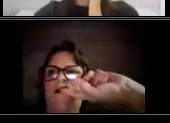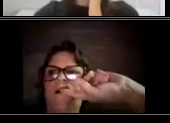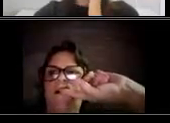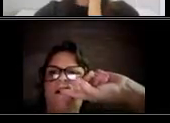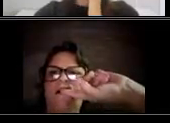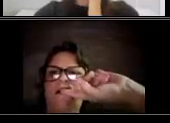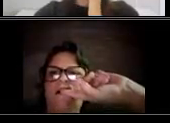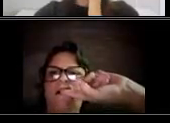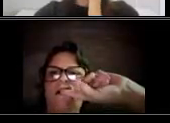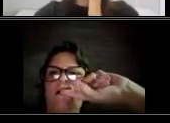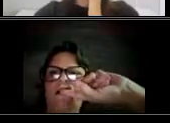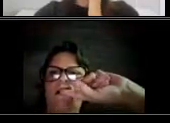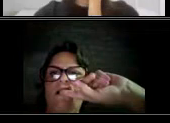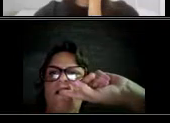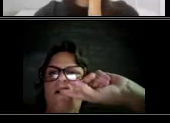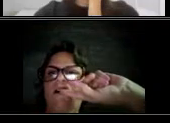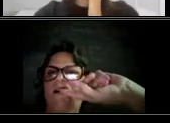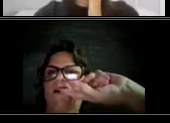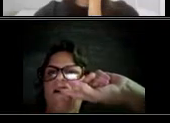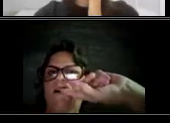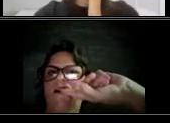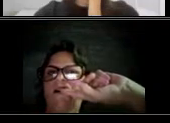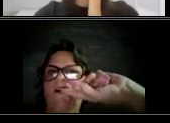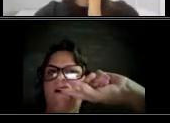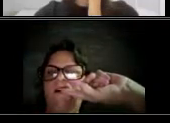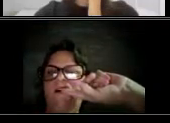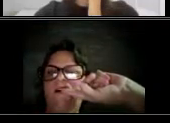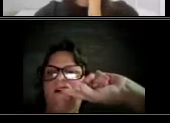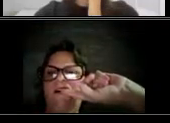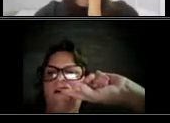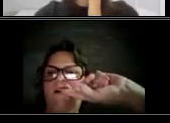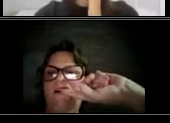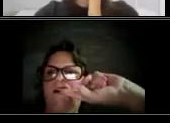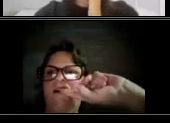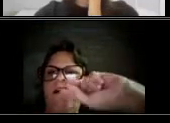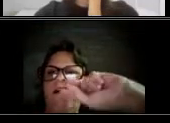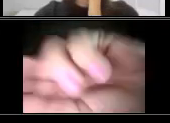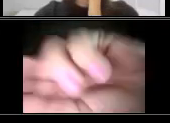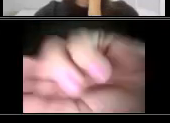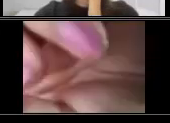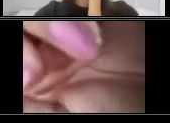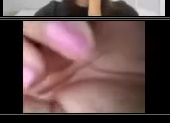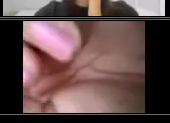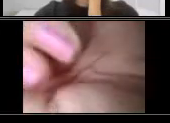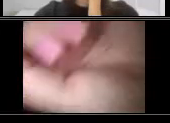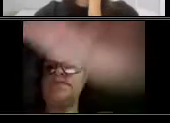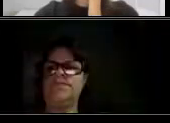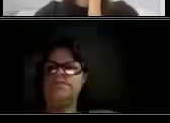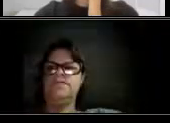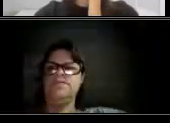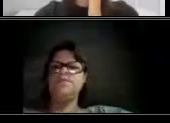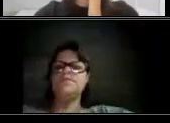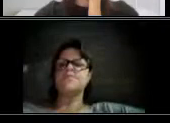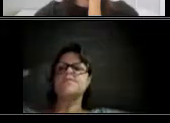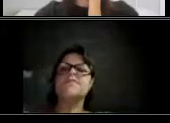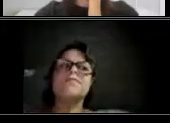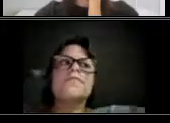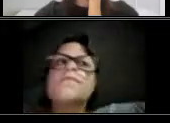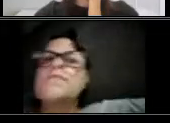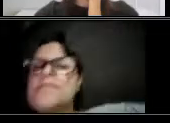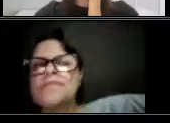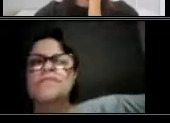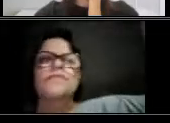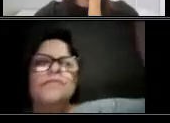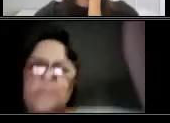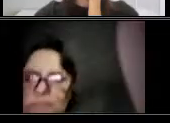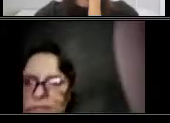DSM-4 era até os 7 anos. As manifestações tinham que ocorrer antes dos 7 anos. Hoje observa-se que elas podem ocorrer